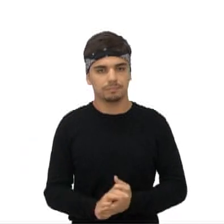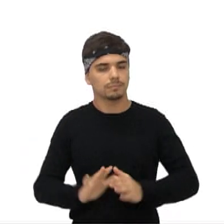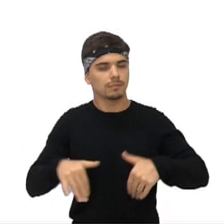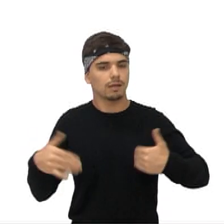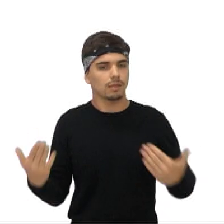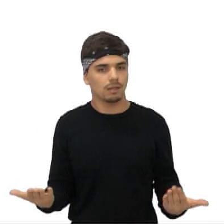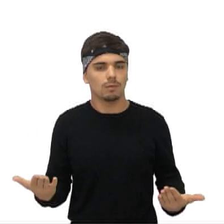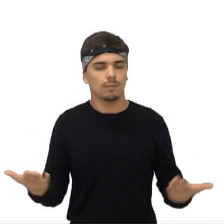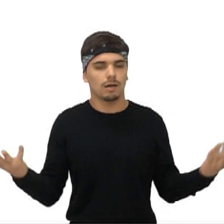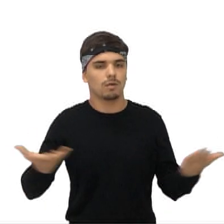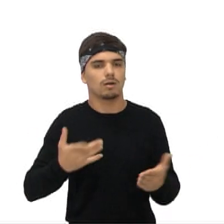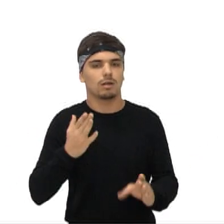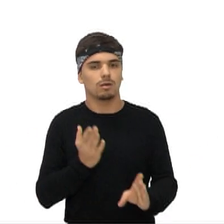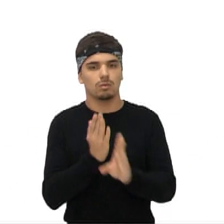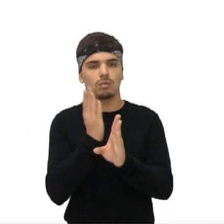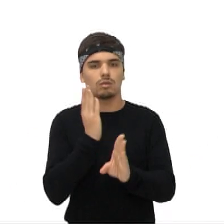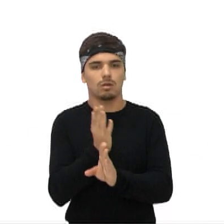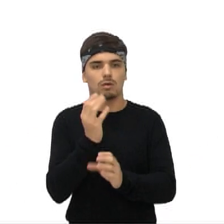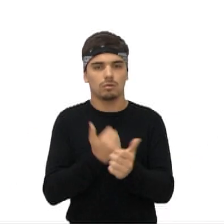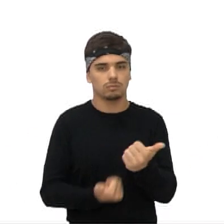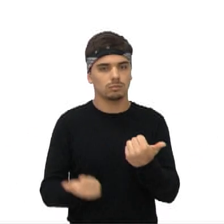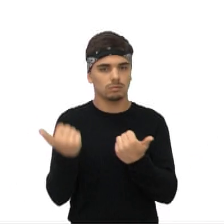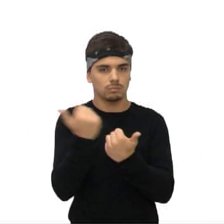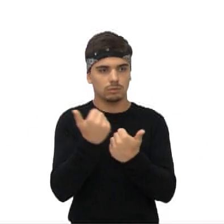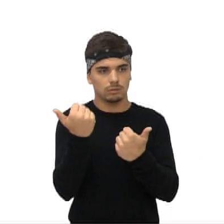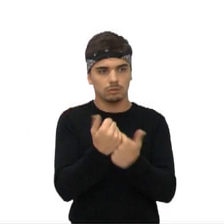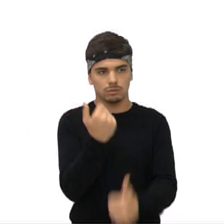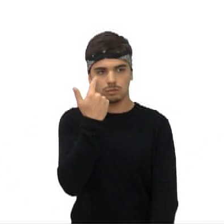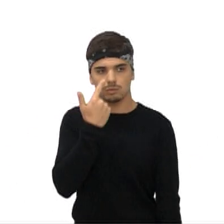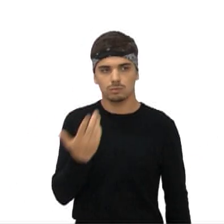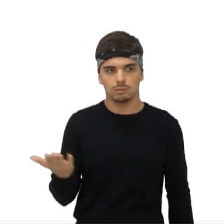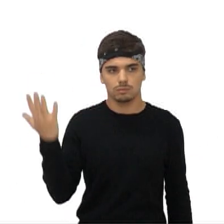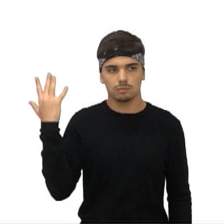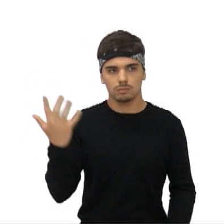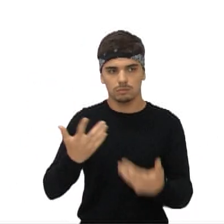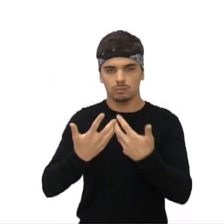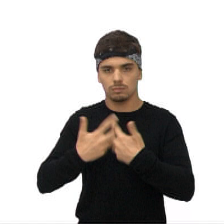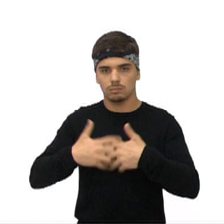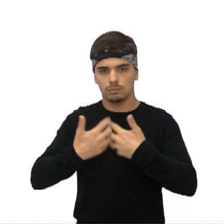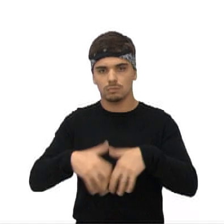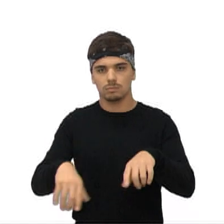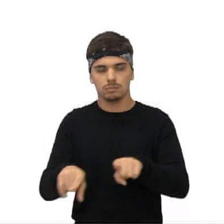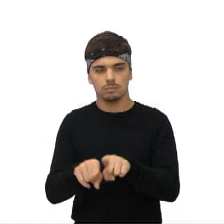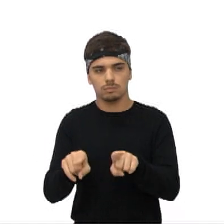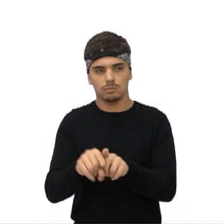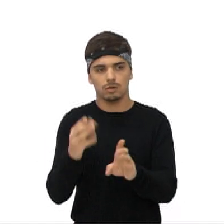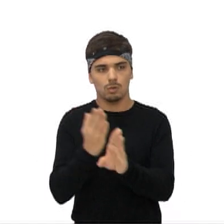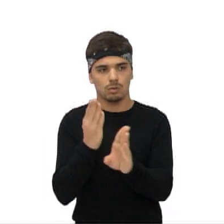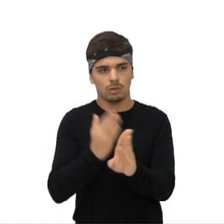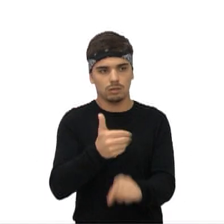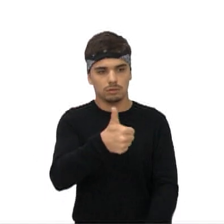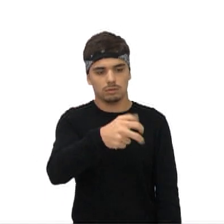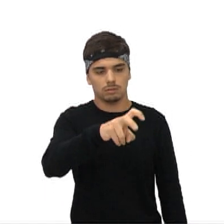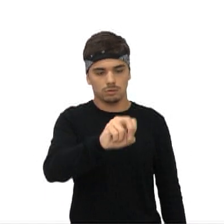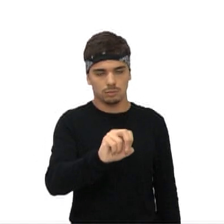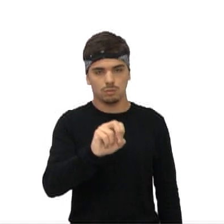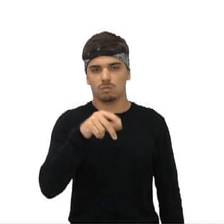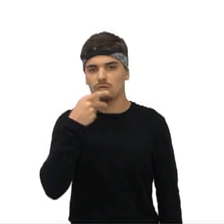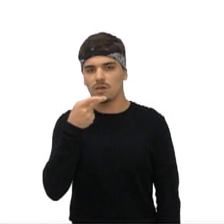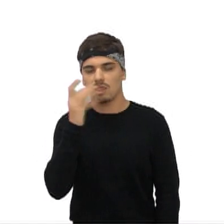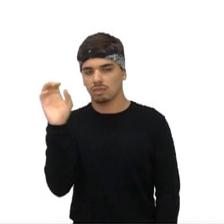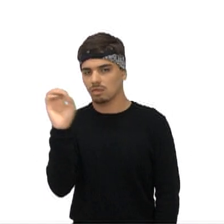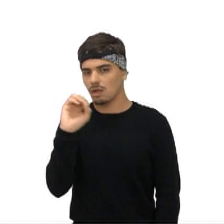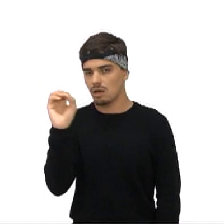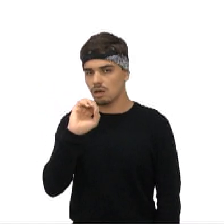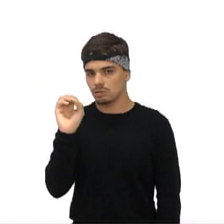tenho que agora substituir aqui na minha fórmula e eu vou encontrar, então, 150 que não falam,